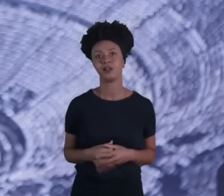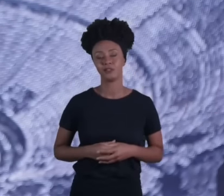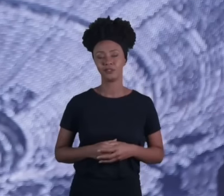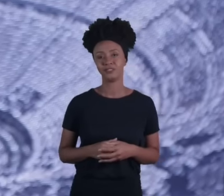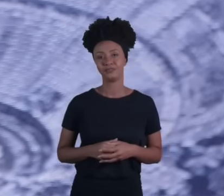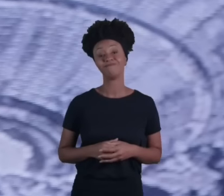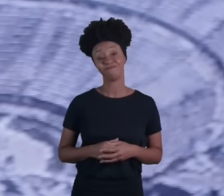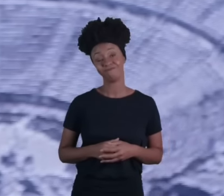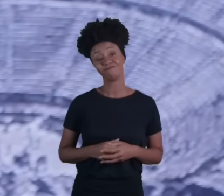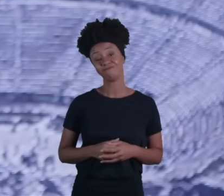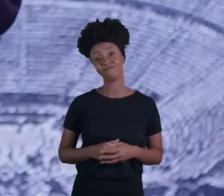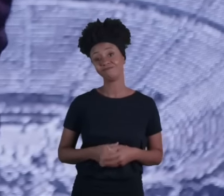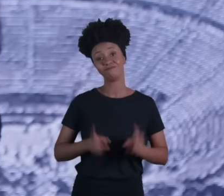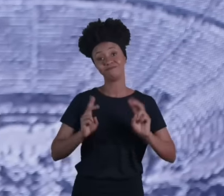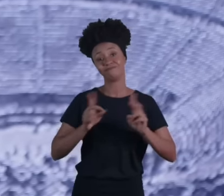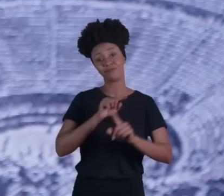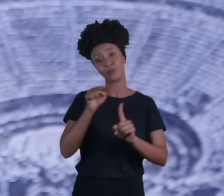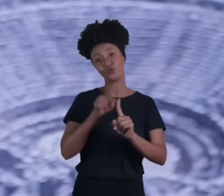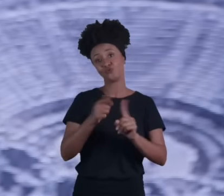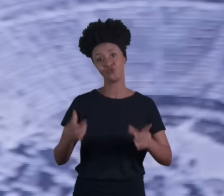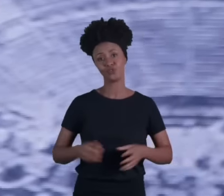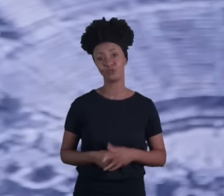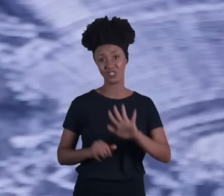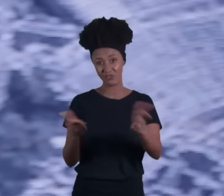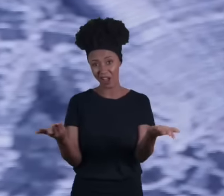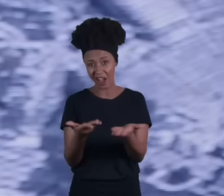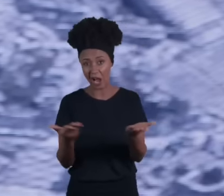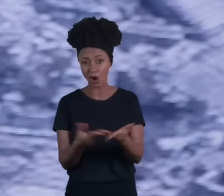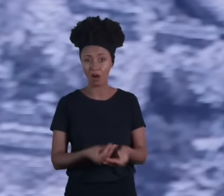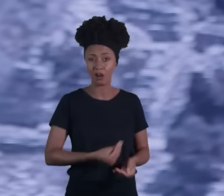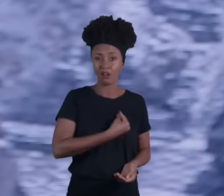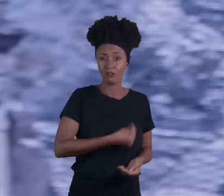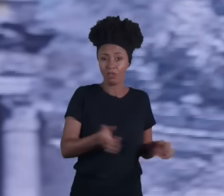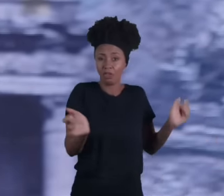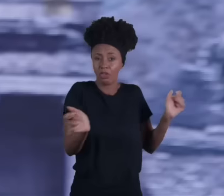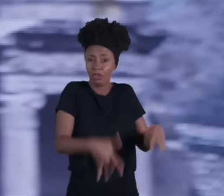para você. Então, se você está vivendo uma vida miserável,